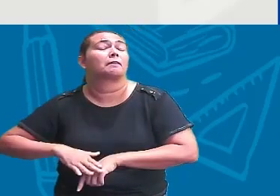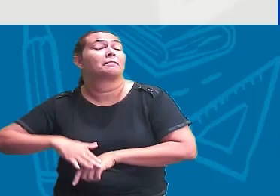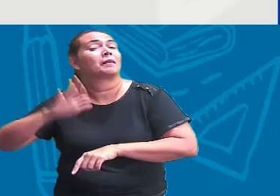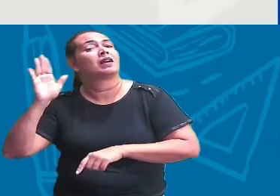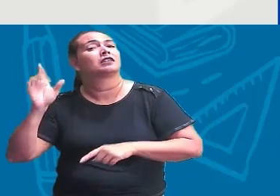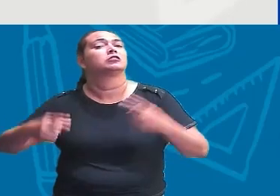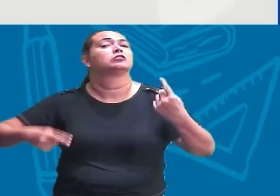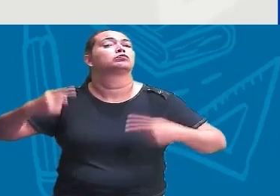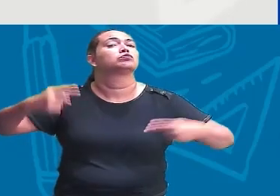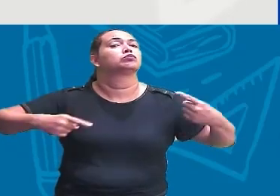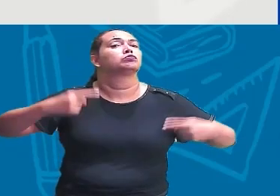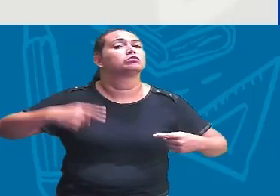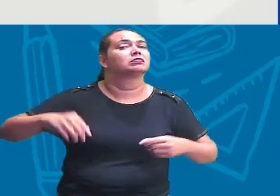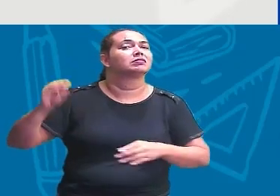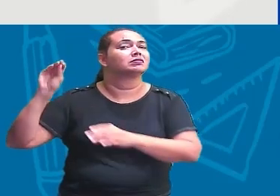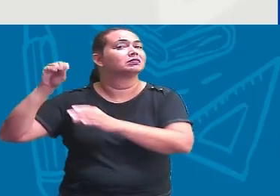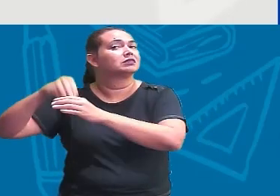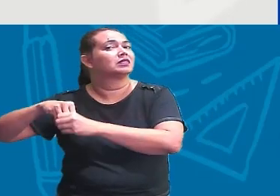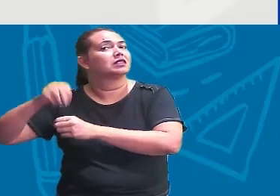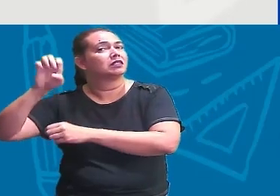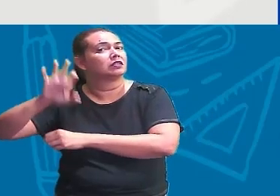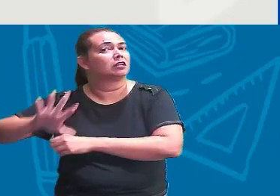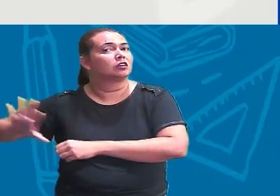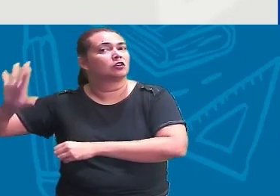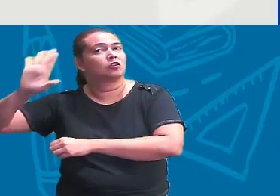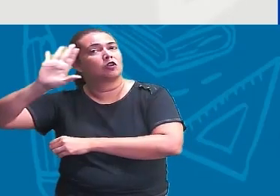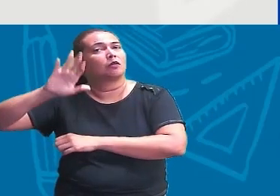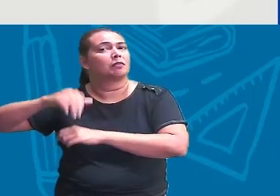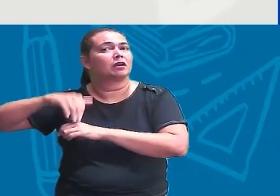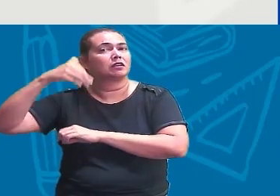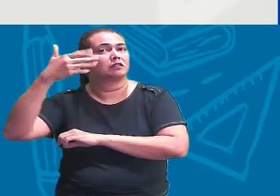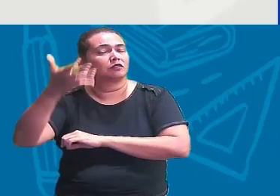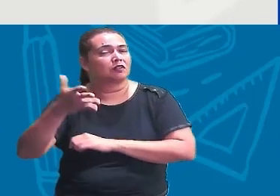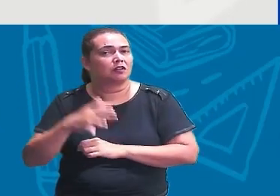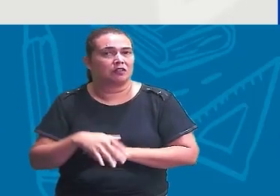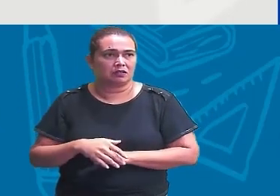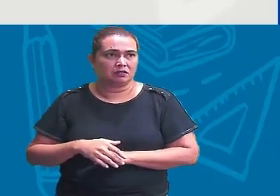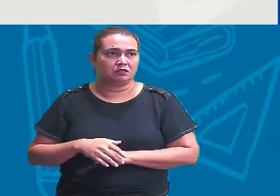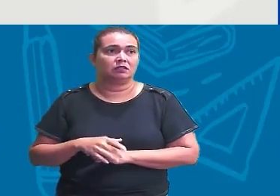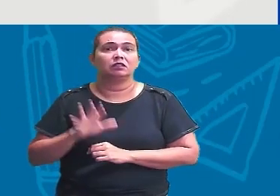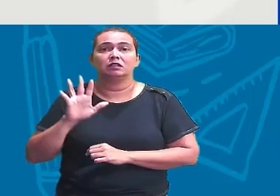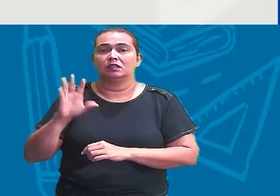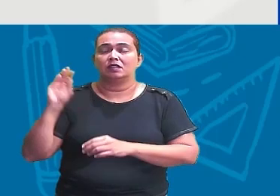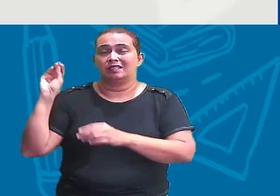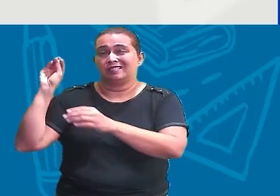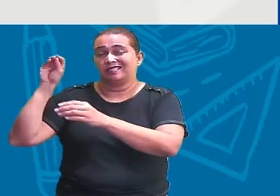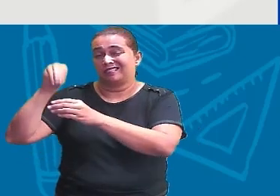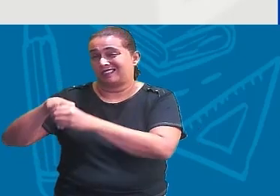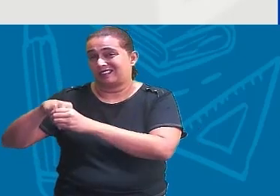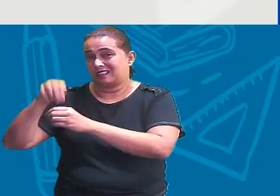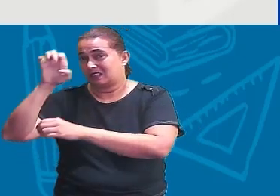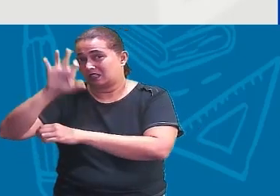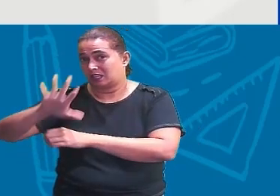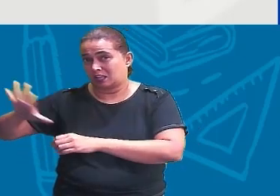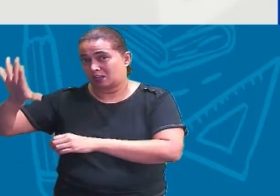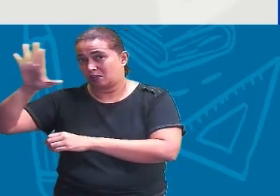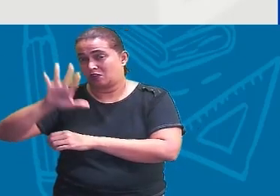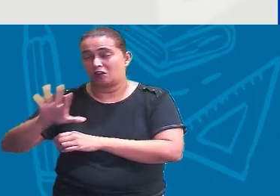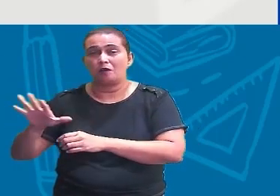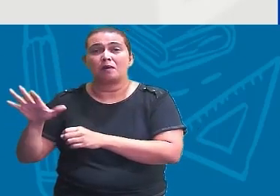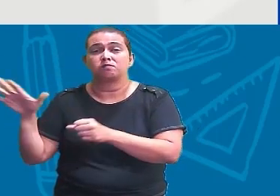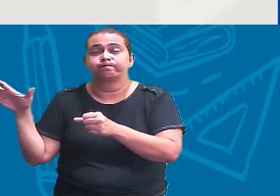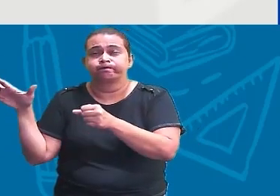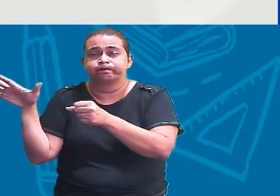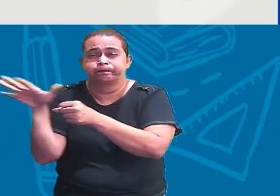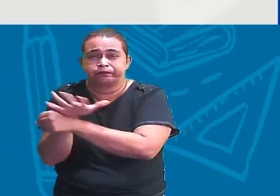e fora da Europa. Tá? Como dentro da Europa esses mercados já estavam totalmente saturados, alguns países que vão